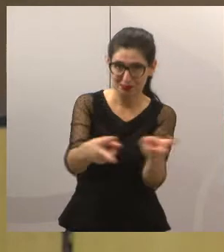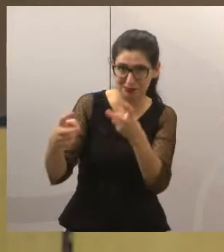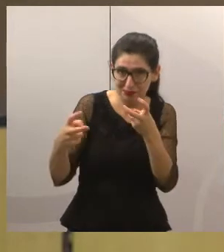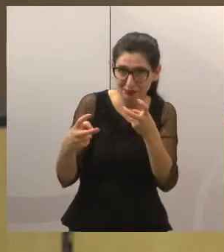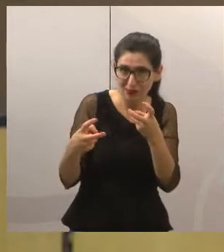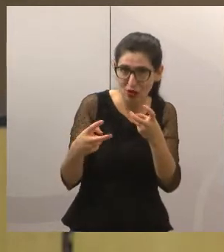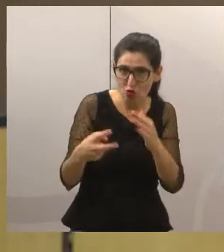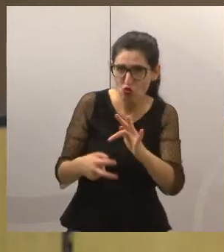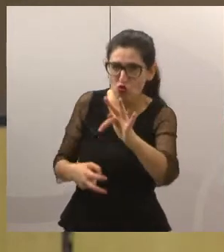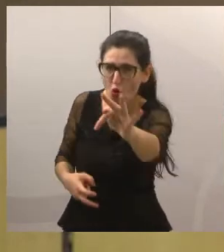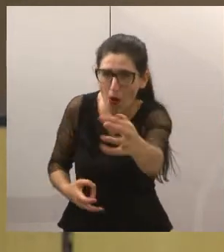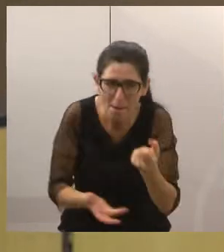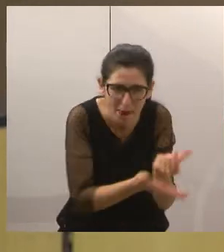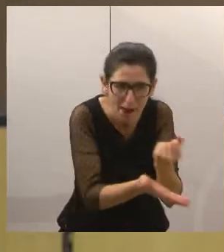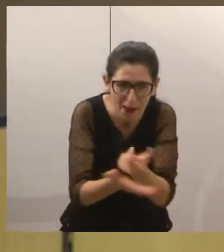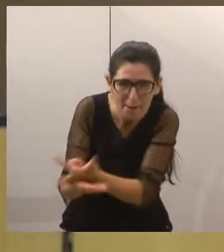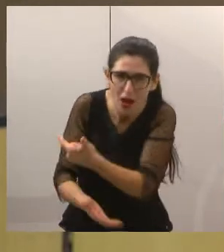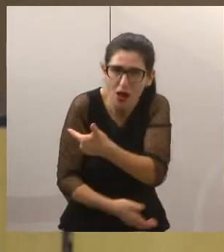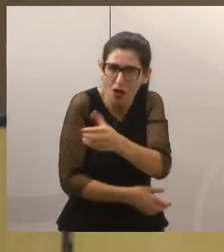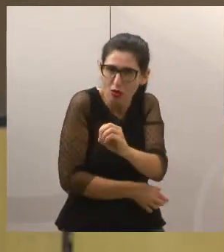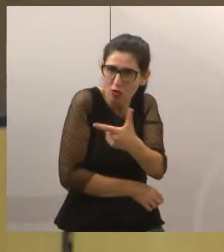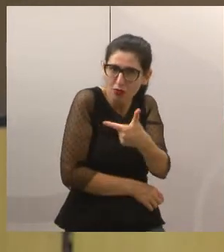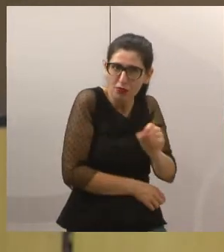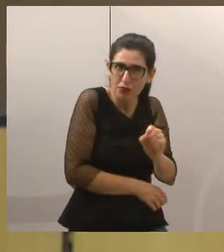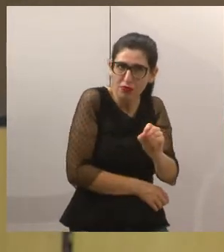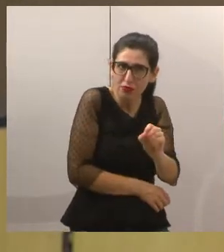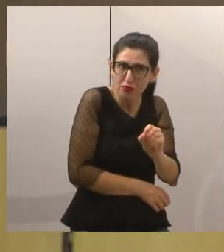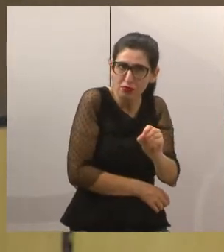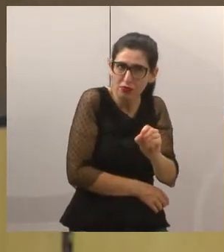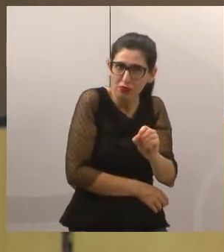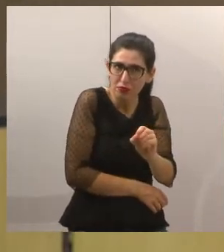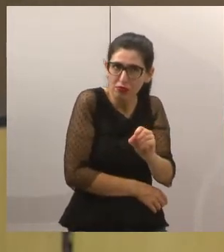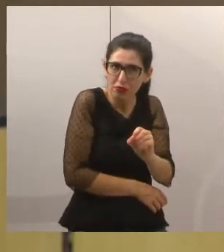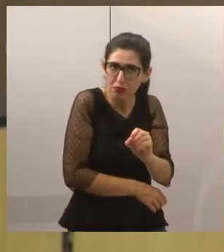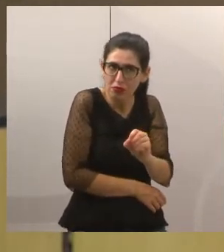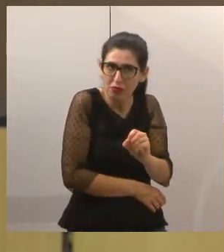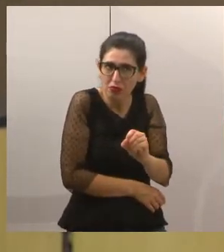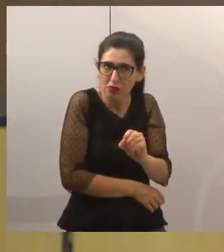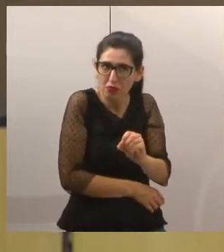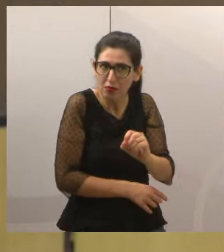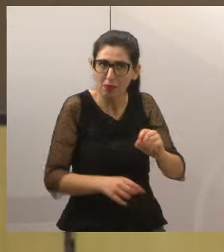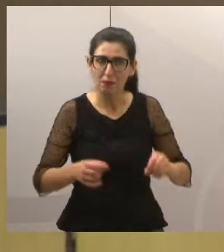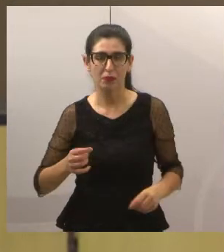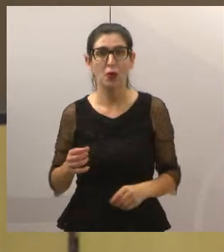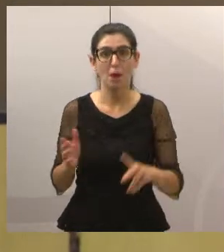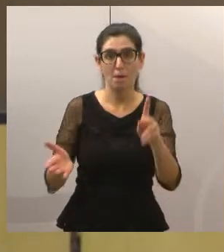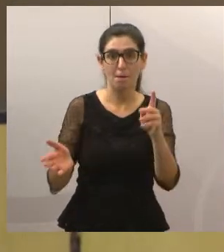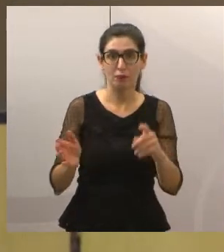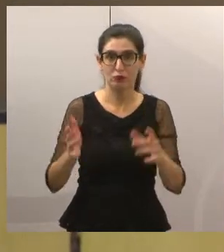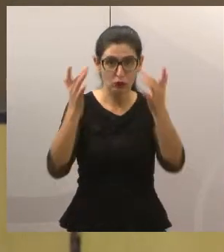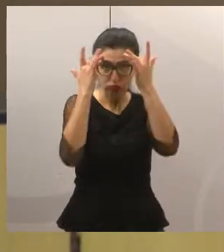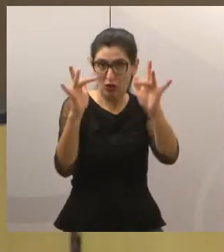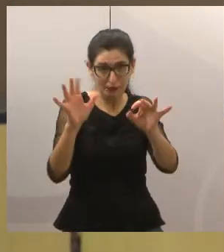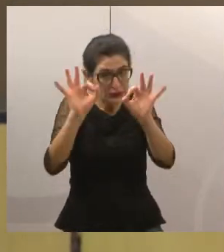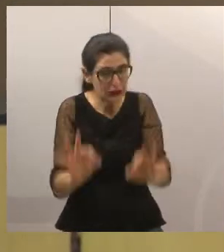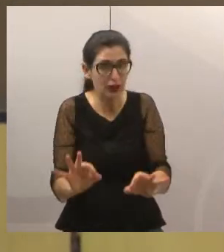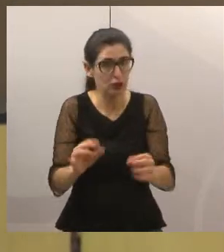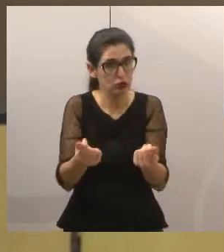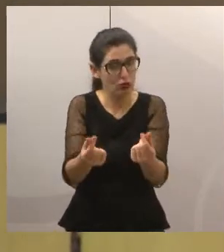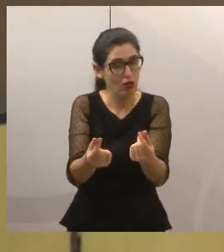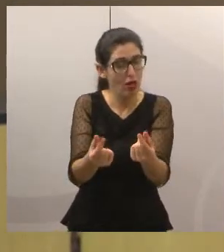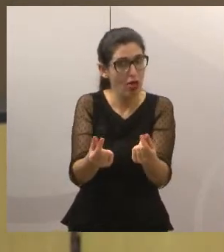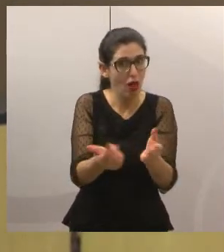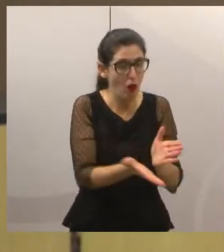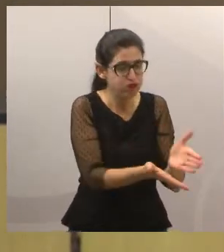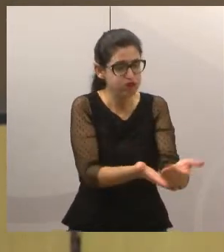2020, porque é em cima de uma estimativa, não que é a real dentro do cofre público, que